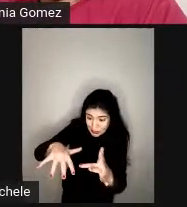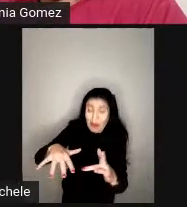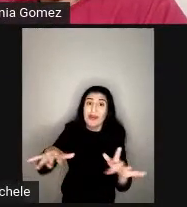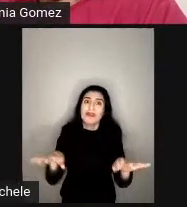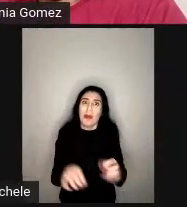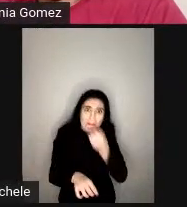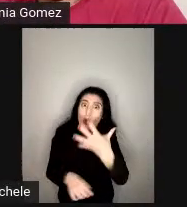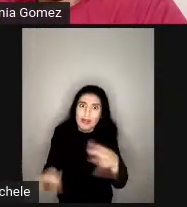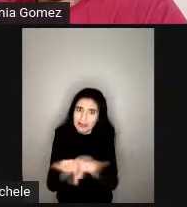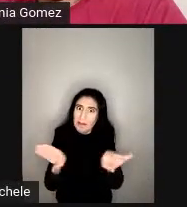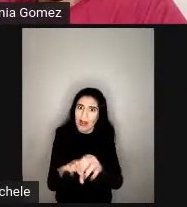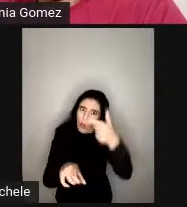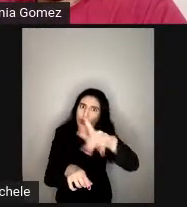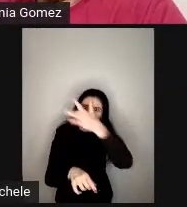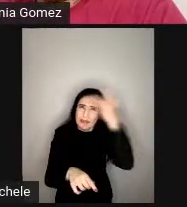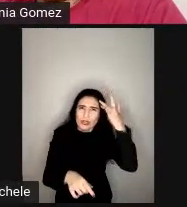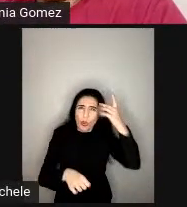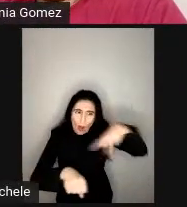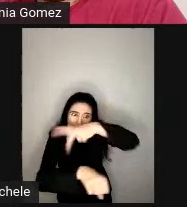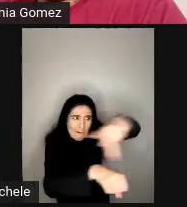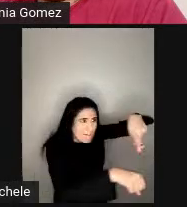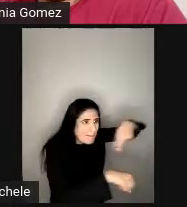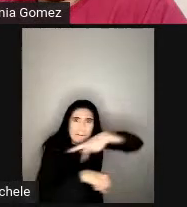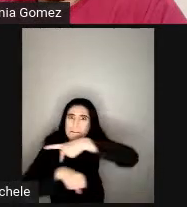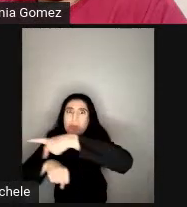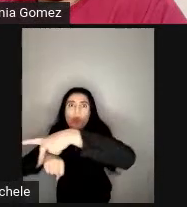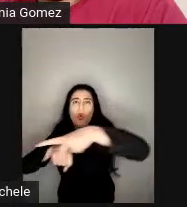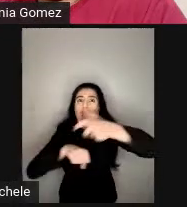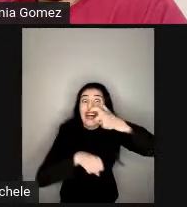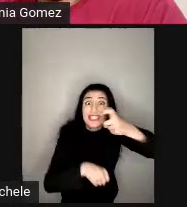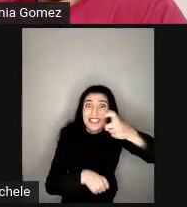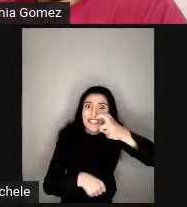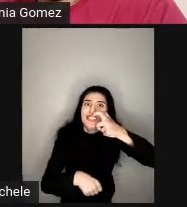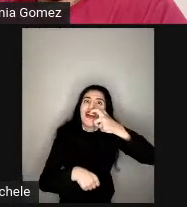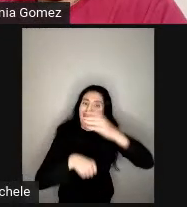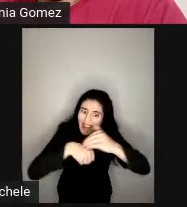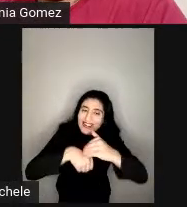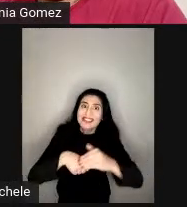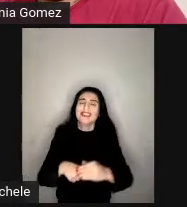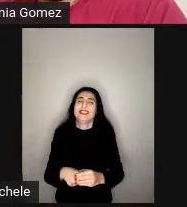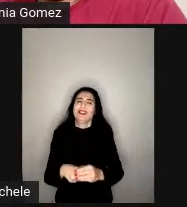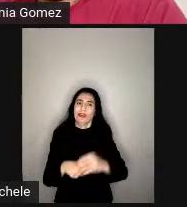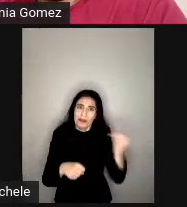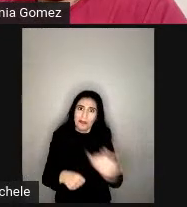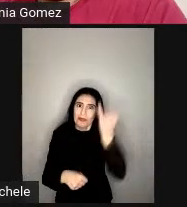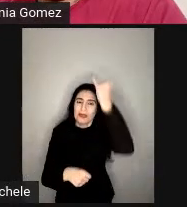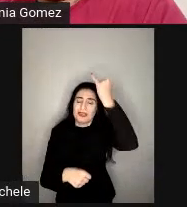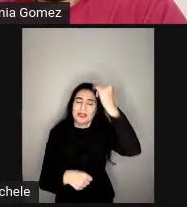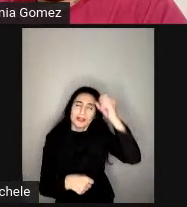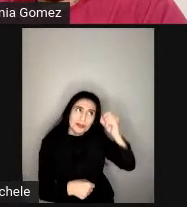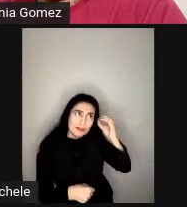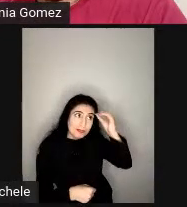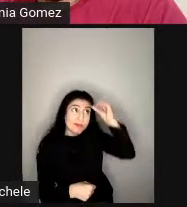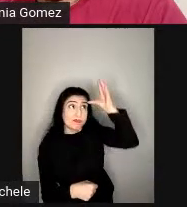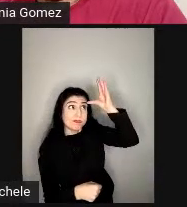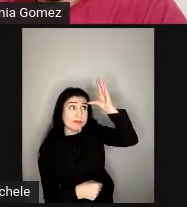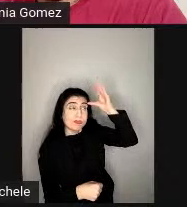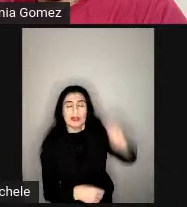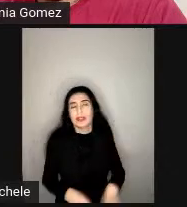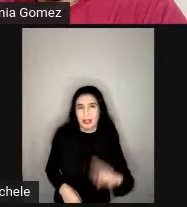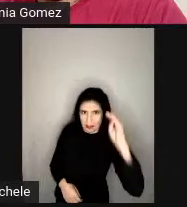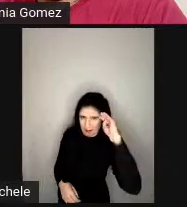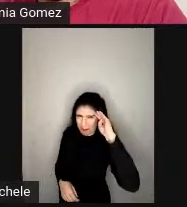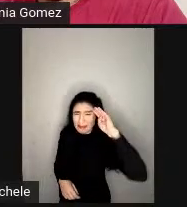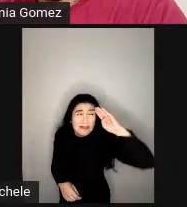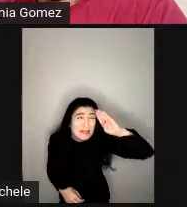várias questões que podem ser e devem ser abordadas, mas o principal é isso, o que a Gel acabou de